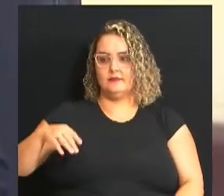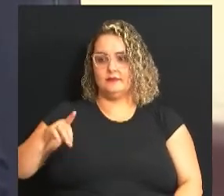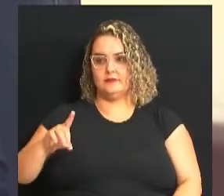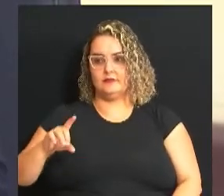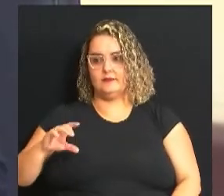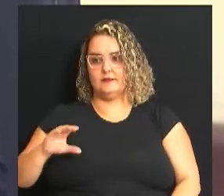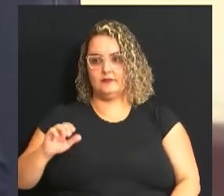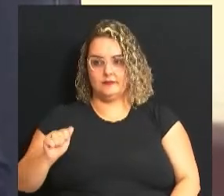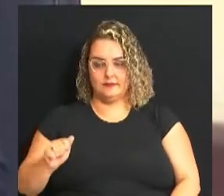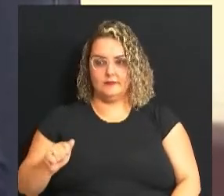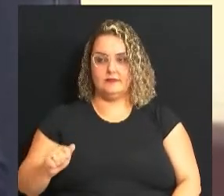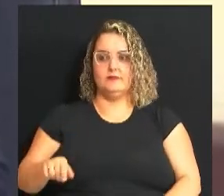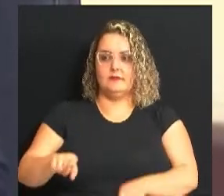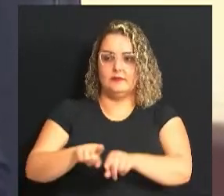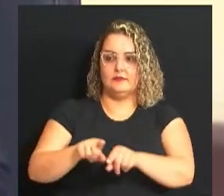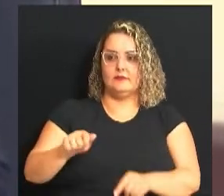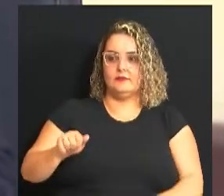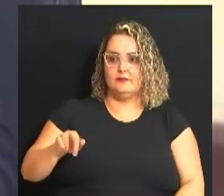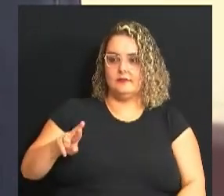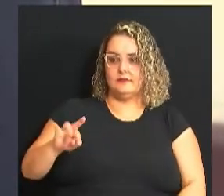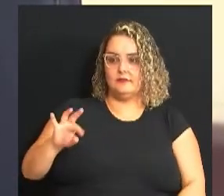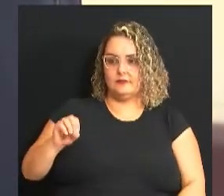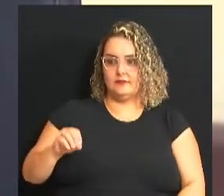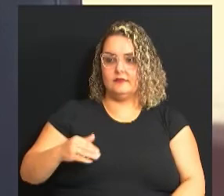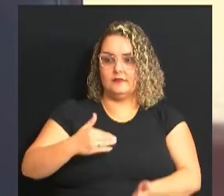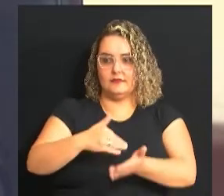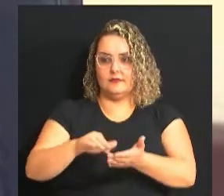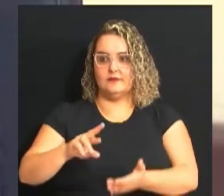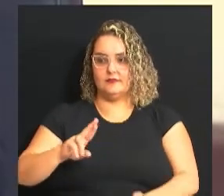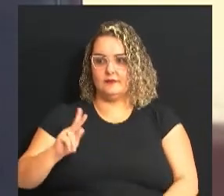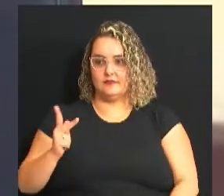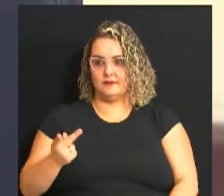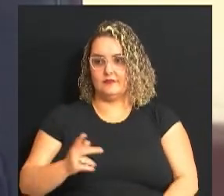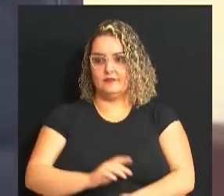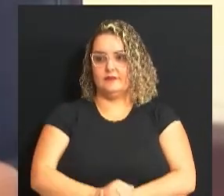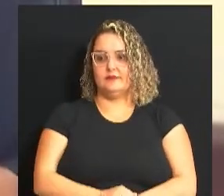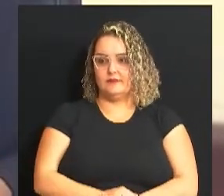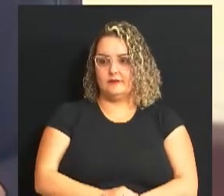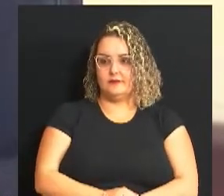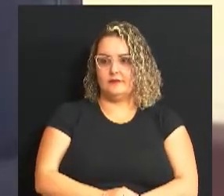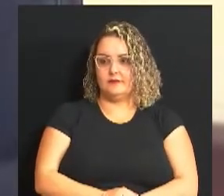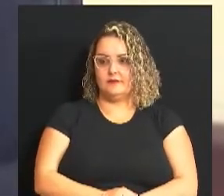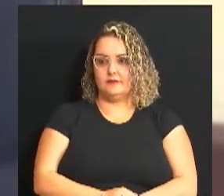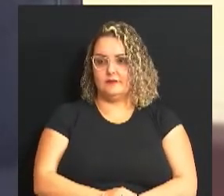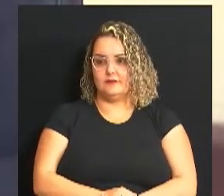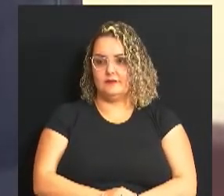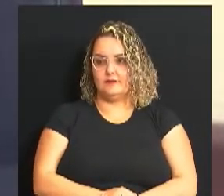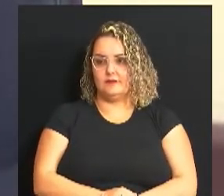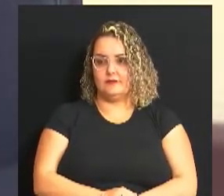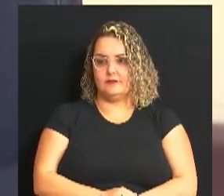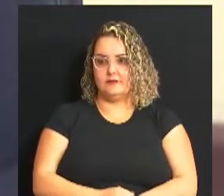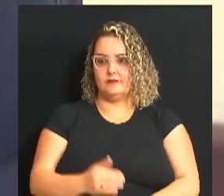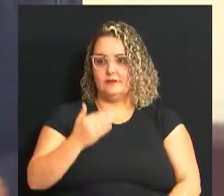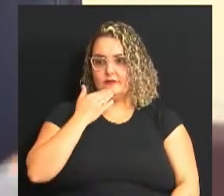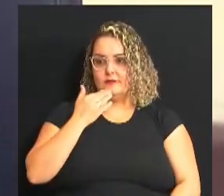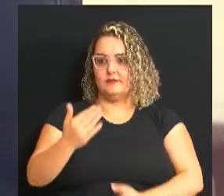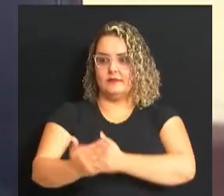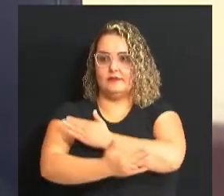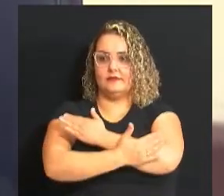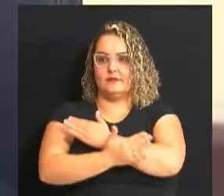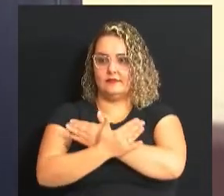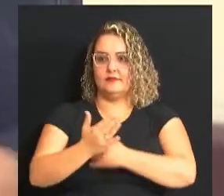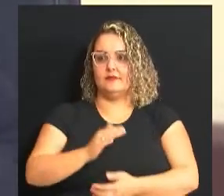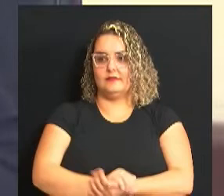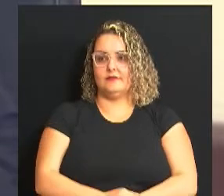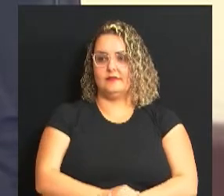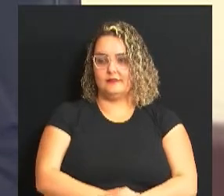também, que é da Secretaria de RH, né, Ayrton? Eu estou sempre pedindo ali ajuda,